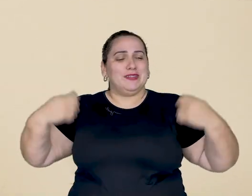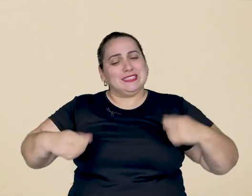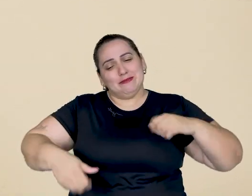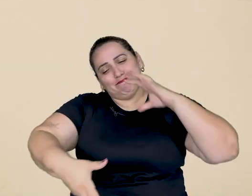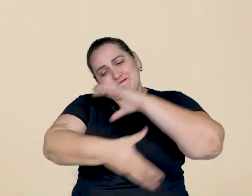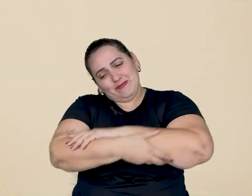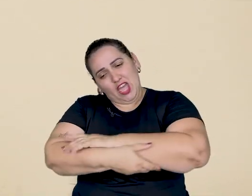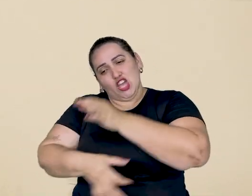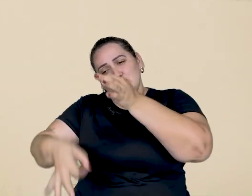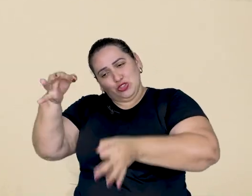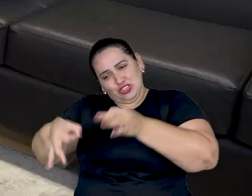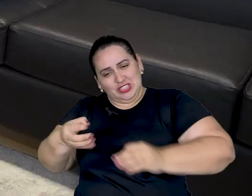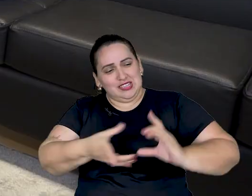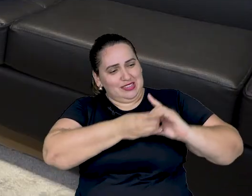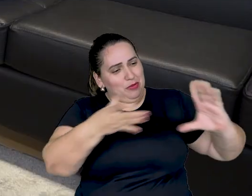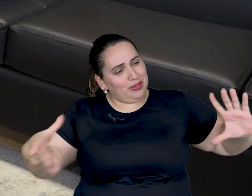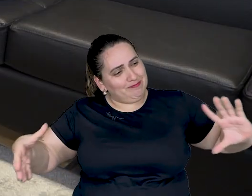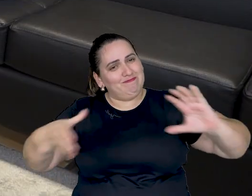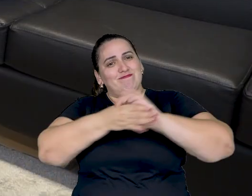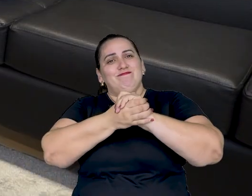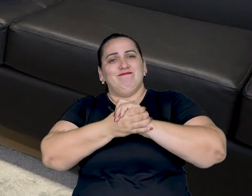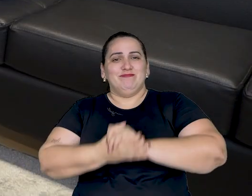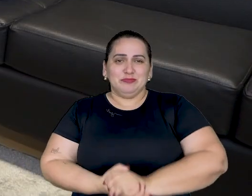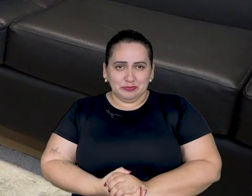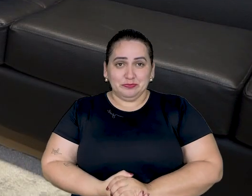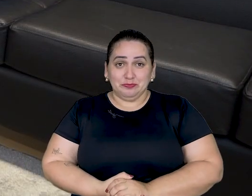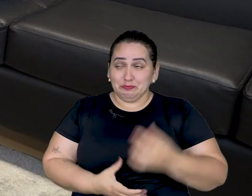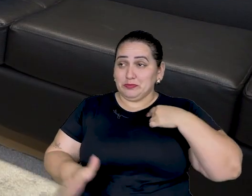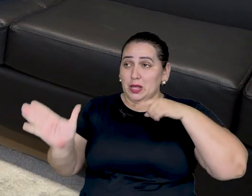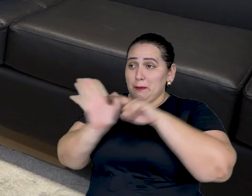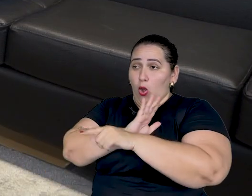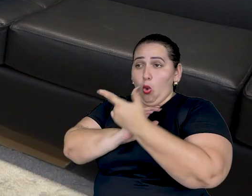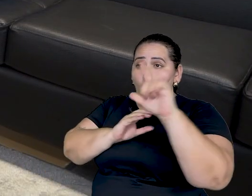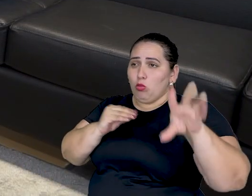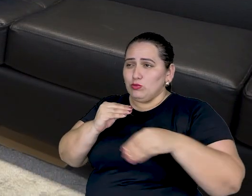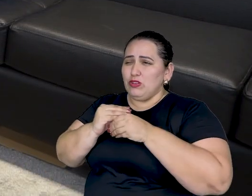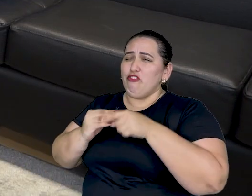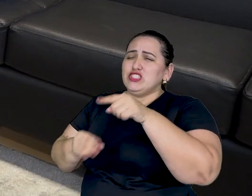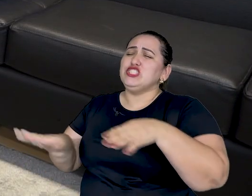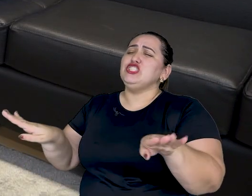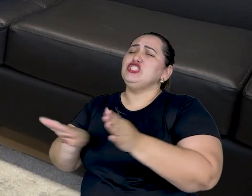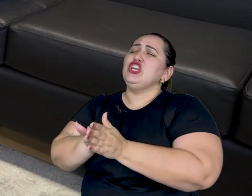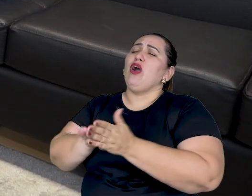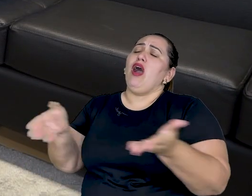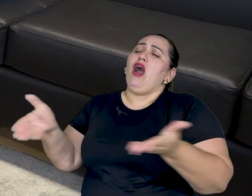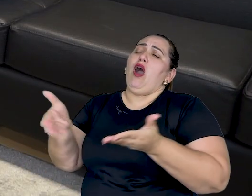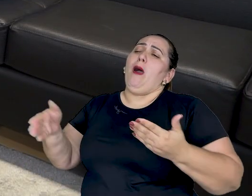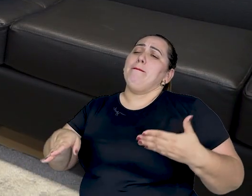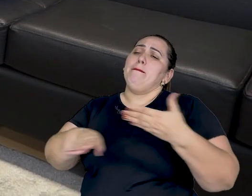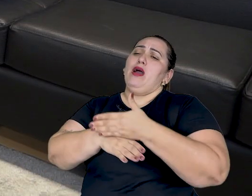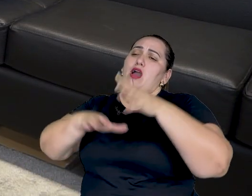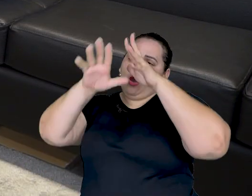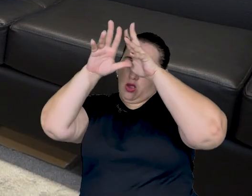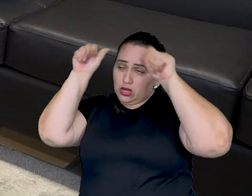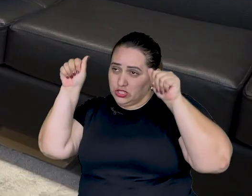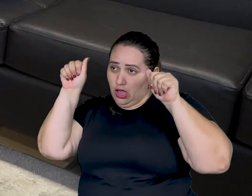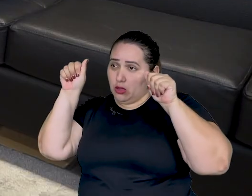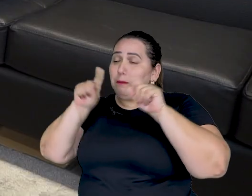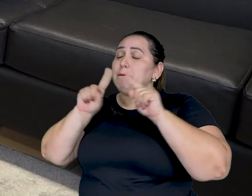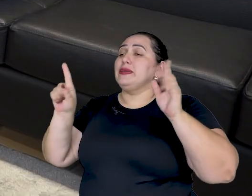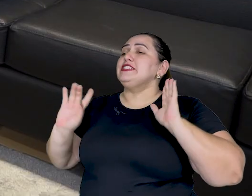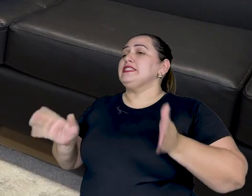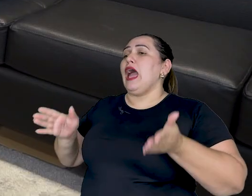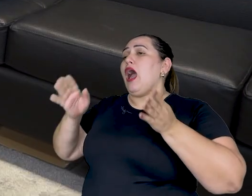fora de uma democracia. Não existe. É verdade. Outra coisa, doutor Alisson, o senhor, embora tenha chegado recentemente